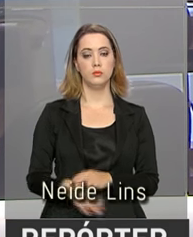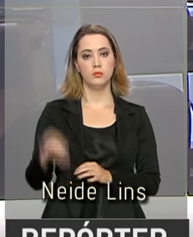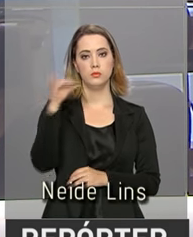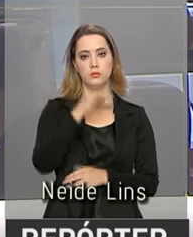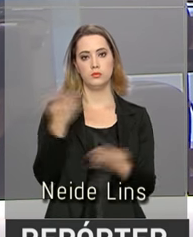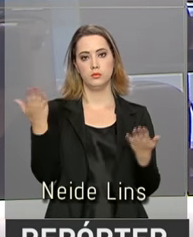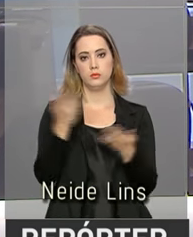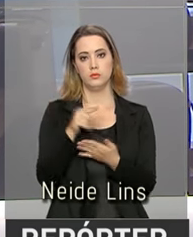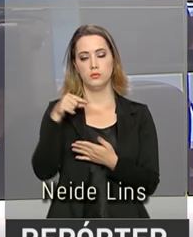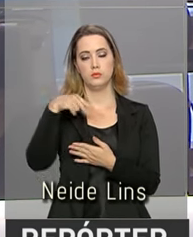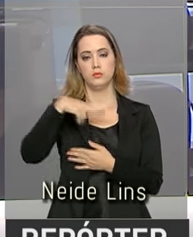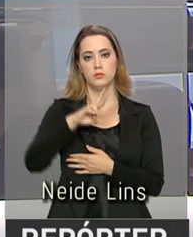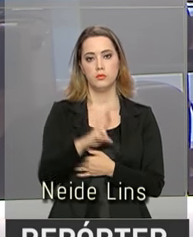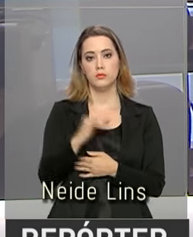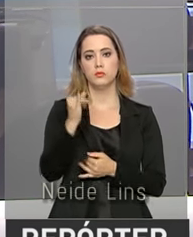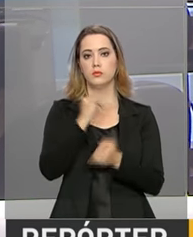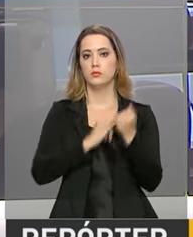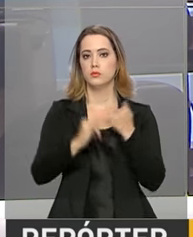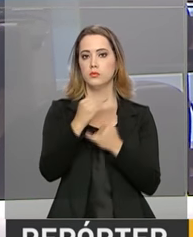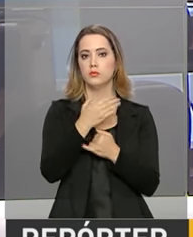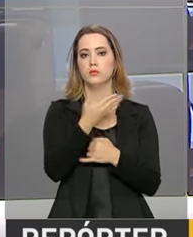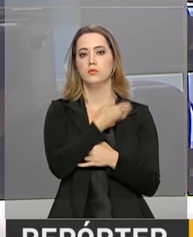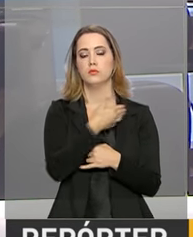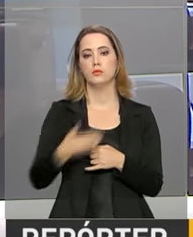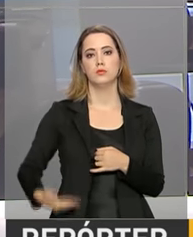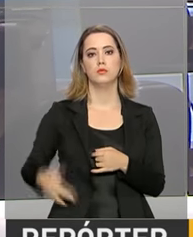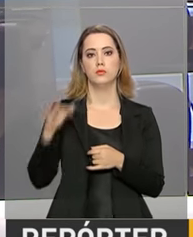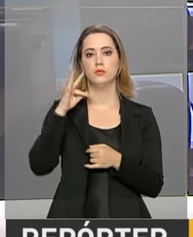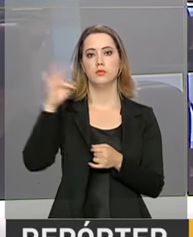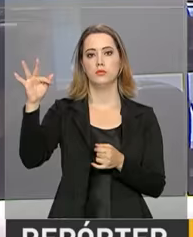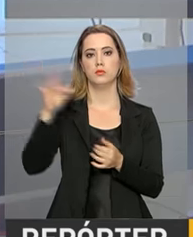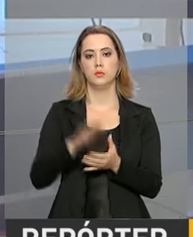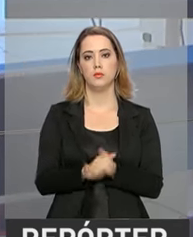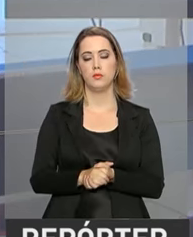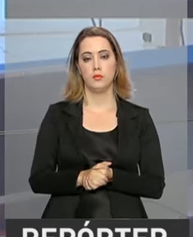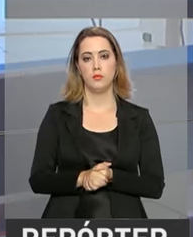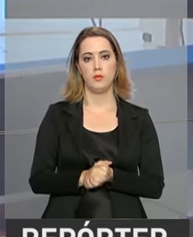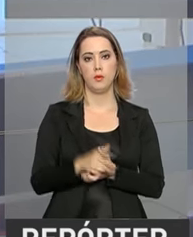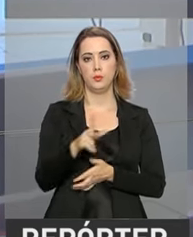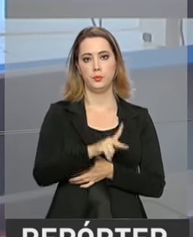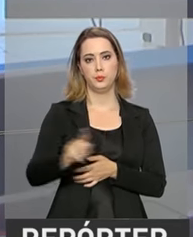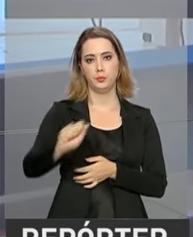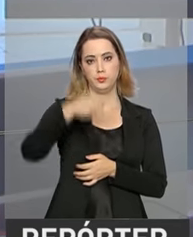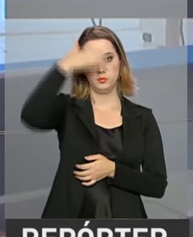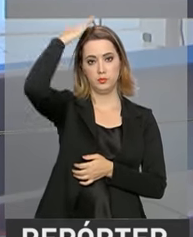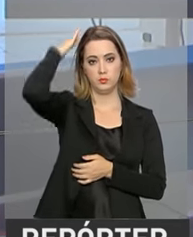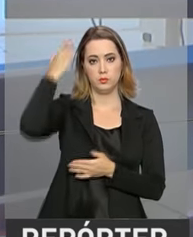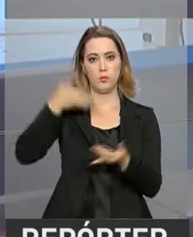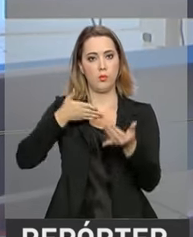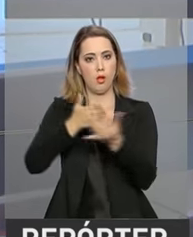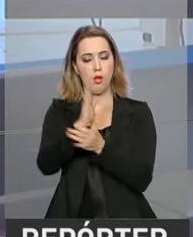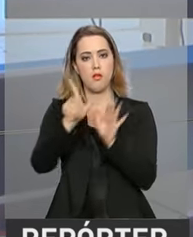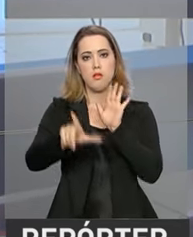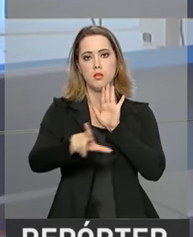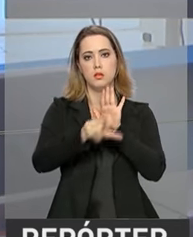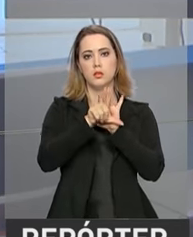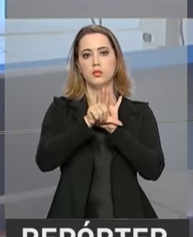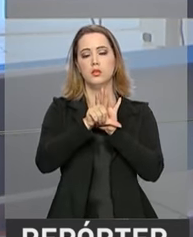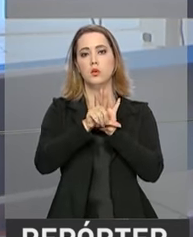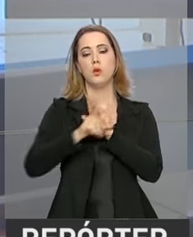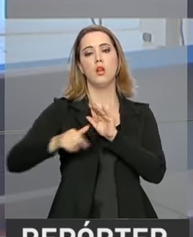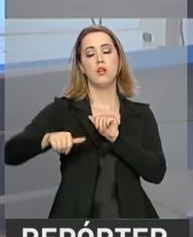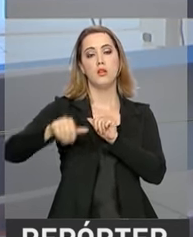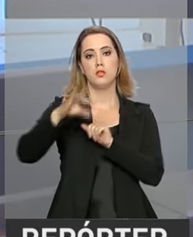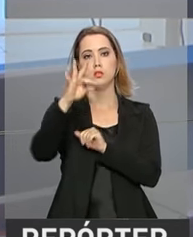Olá estamos de volta com repórter NBR as notícias do governo federal o presidente Michel Temer sancionou a lei sobre